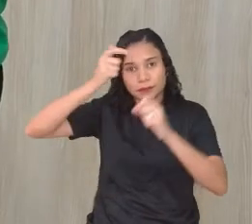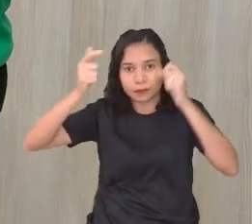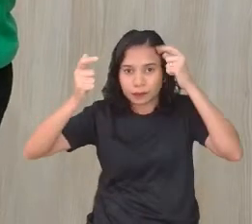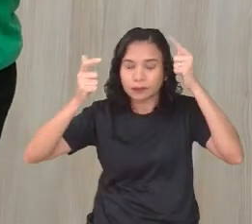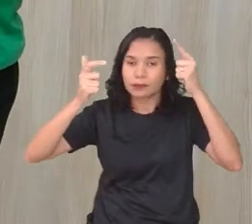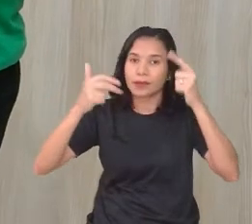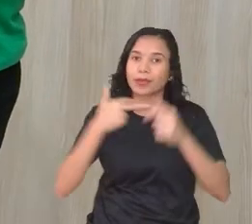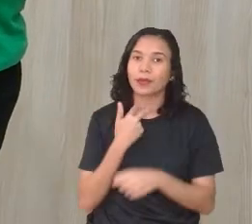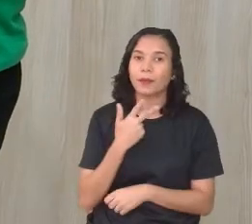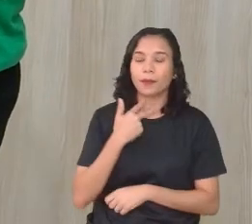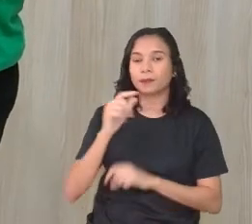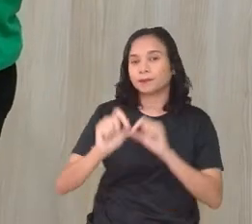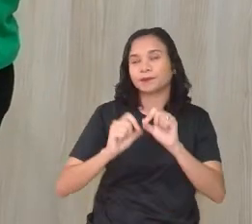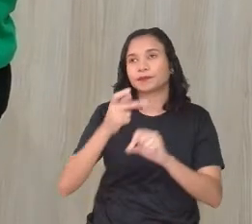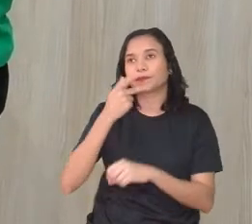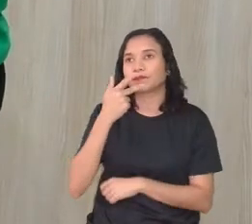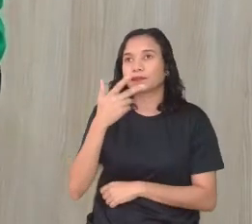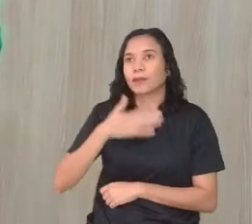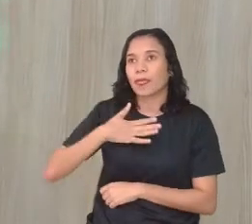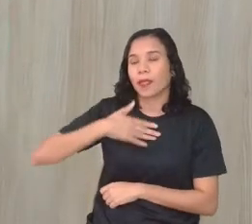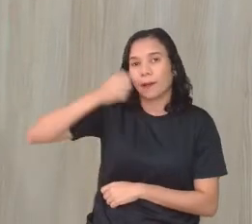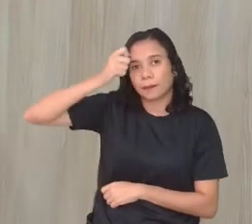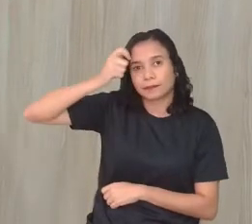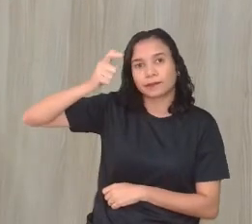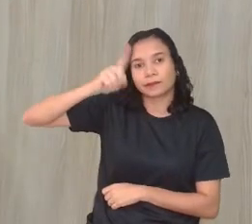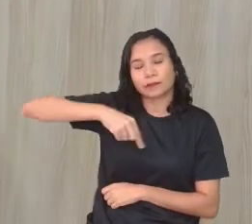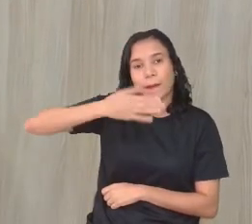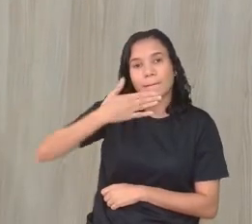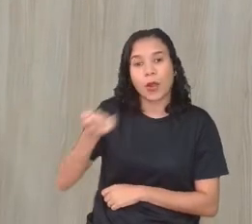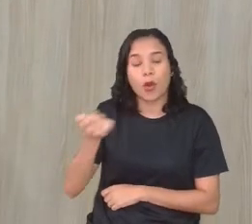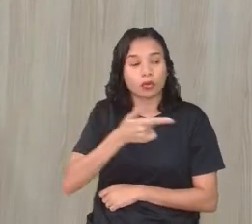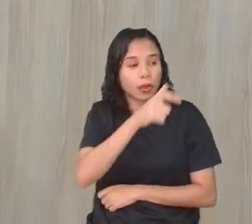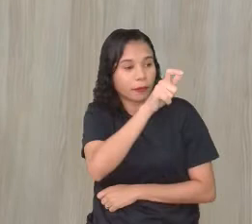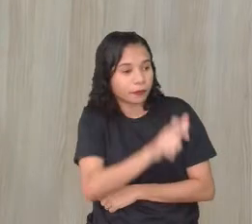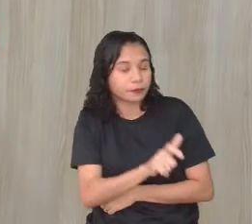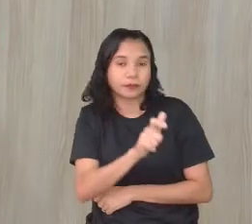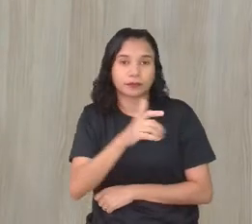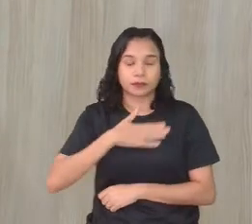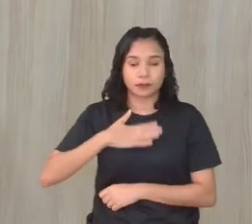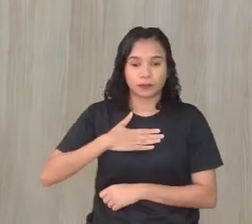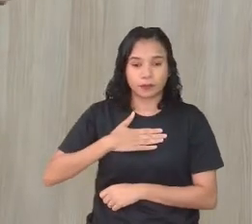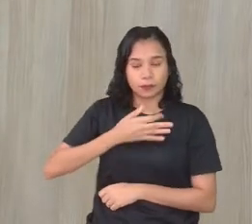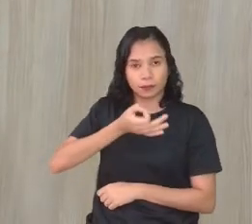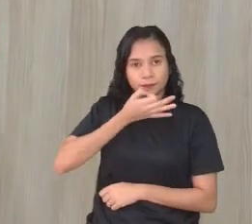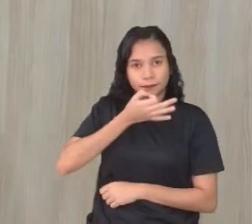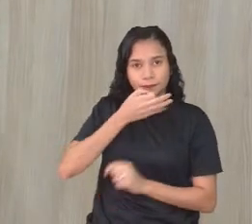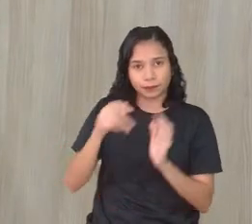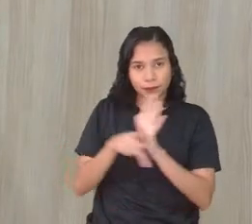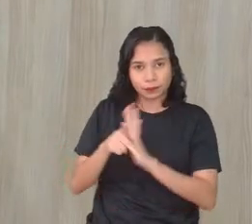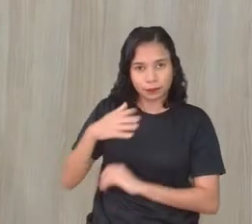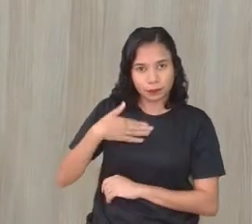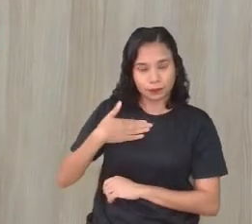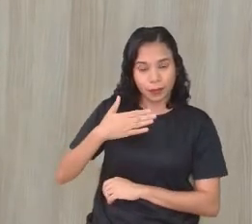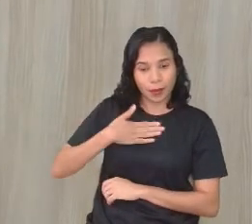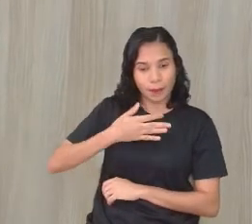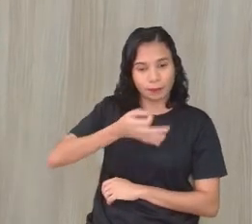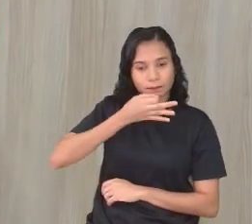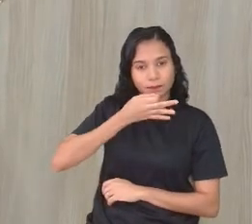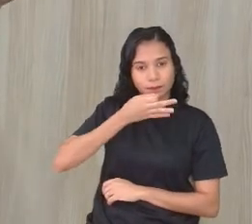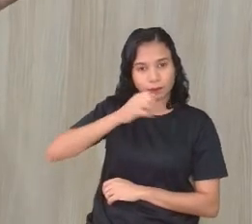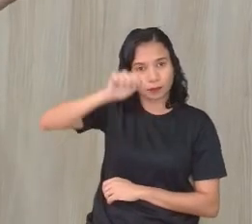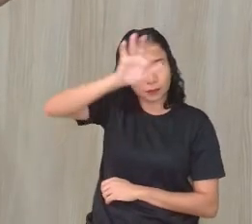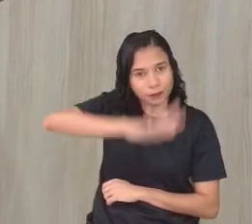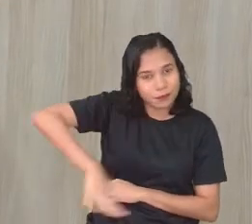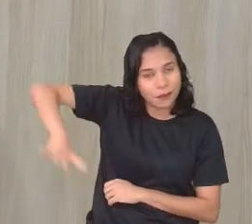E eu não posso achar que a minha partezinha, não é? A minha argumentação no meio